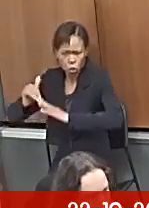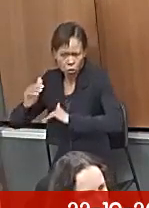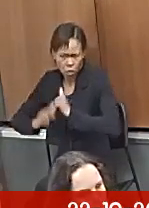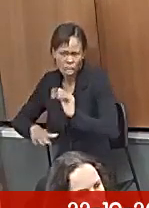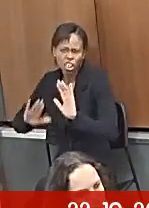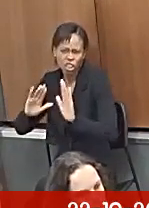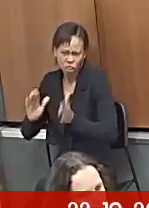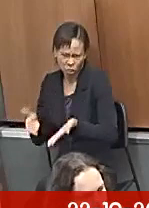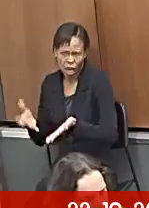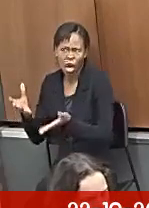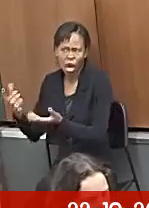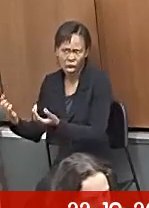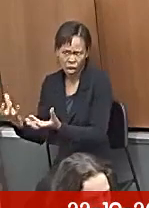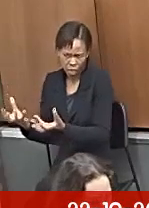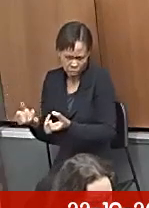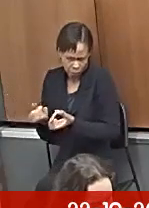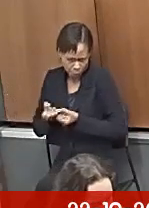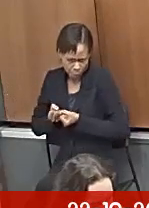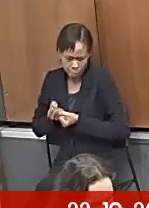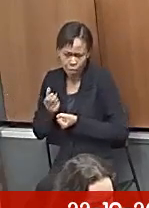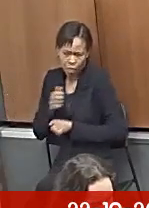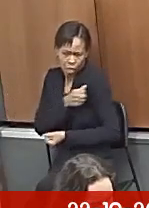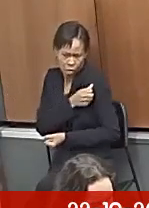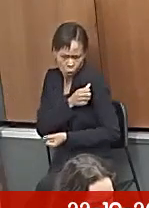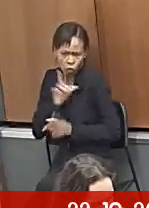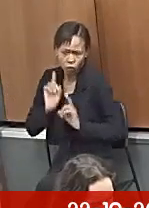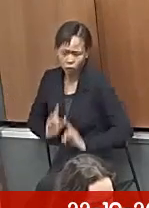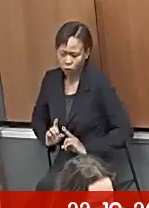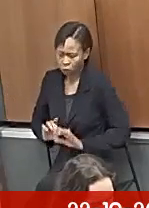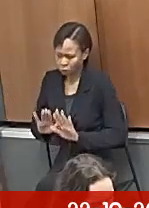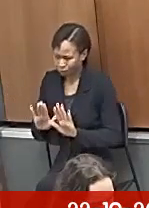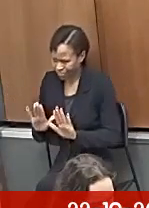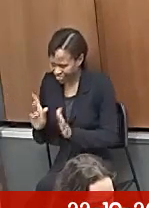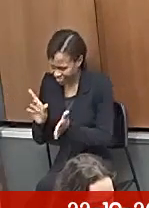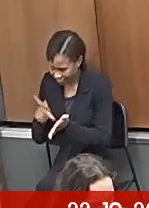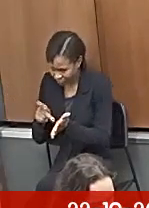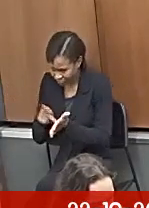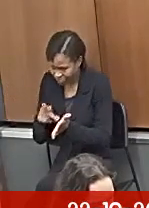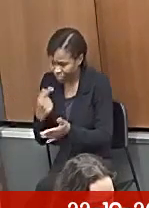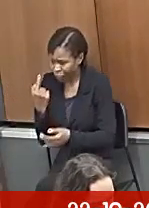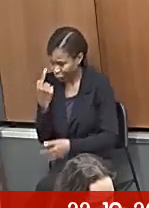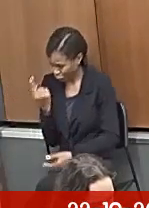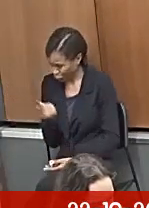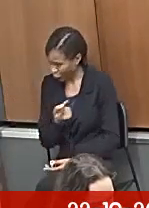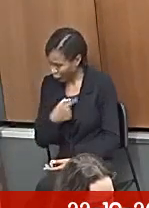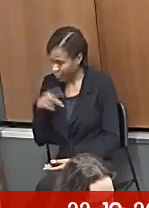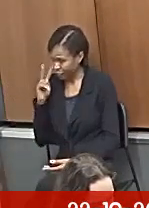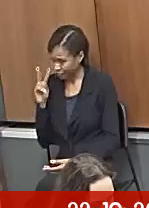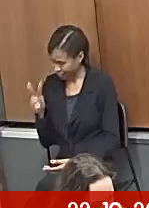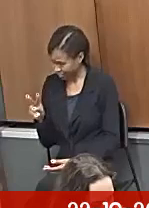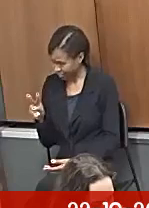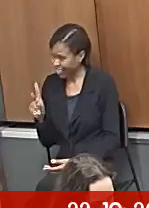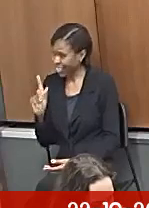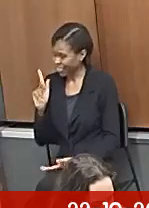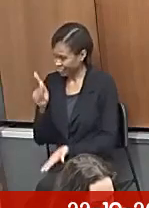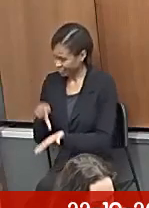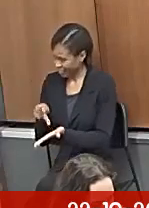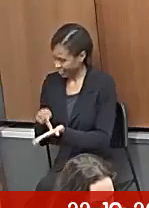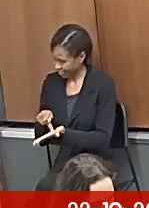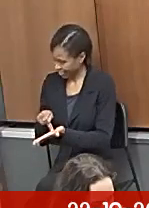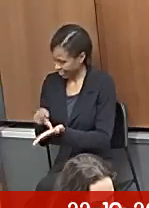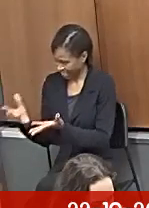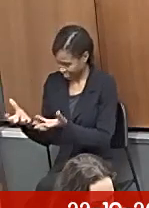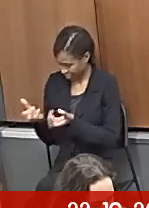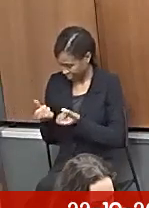né? E, na realidade, o que a gente tem visto, como, né, todo mundo falou, a gente tem escutado, que é completamente contrário. Mas é